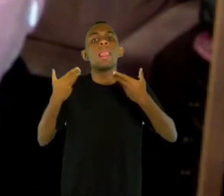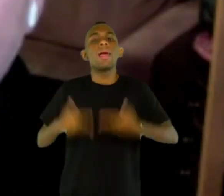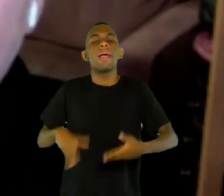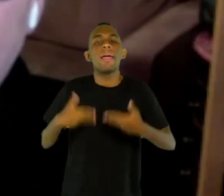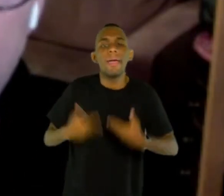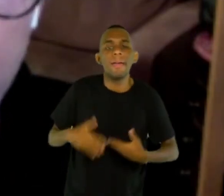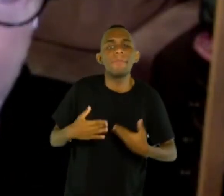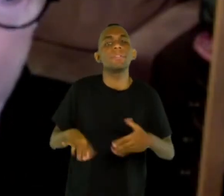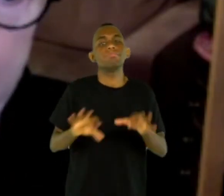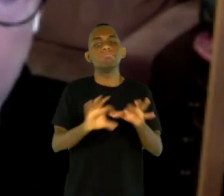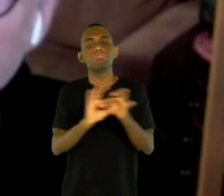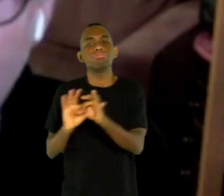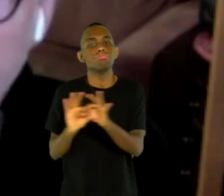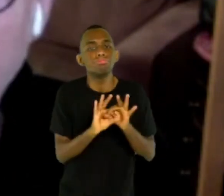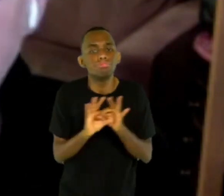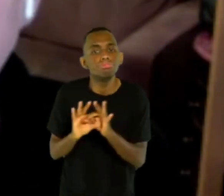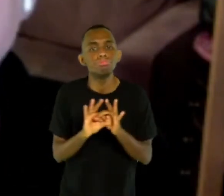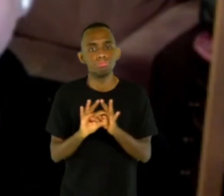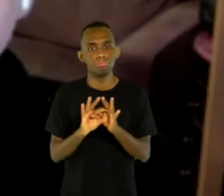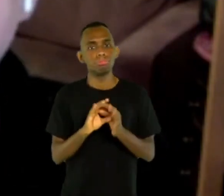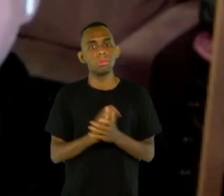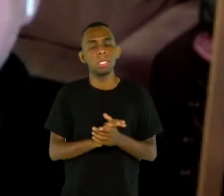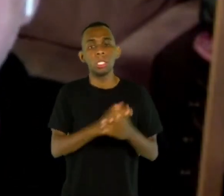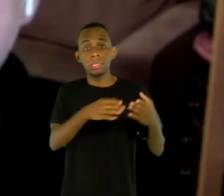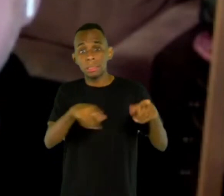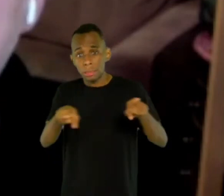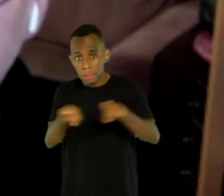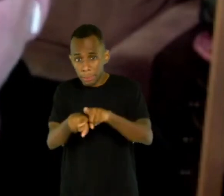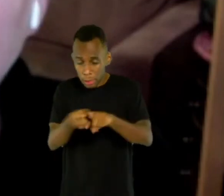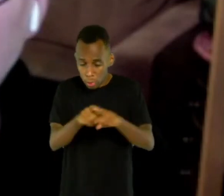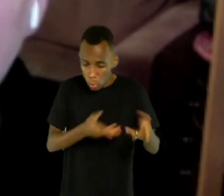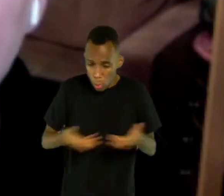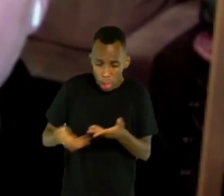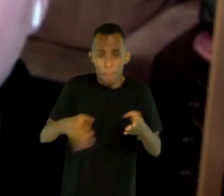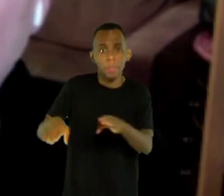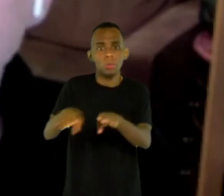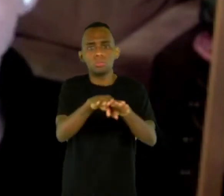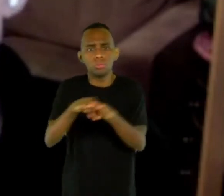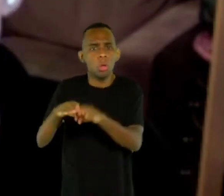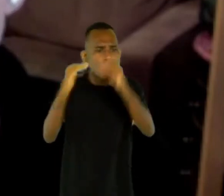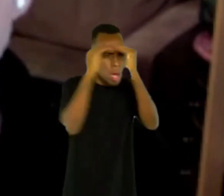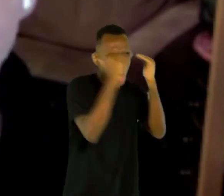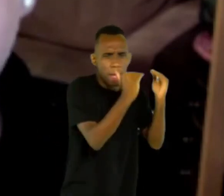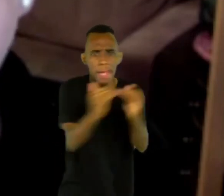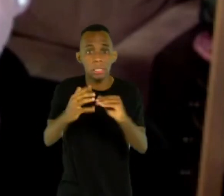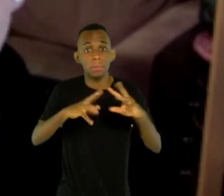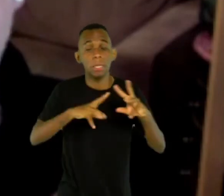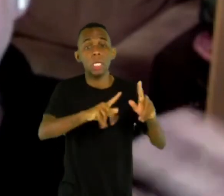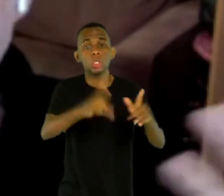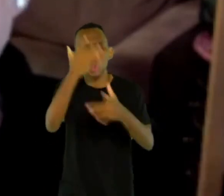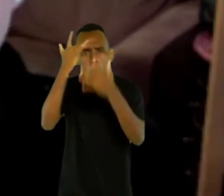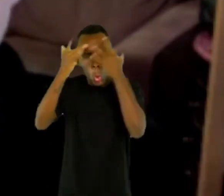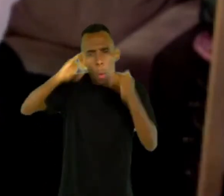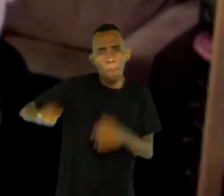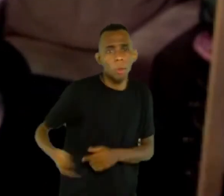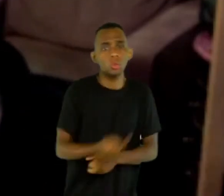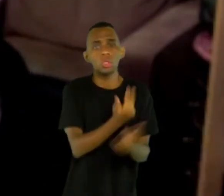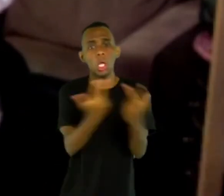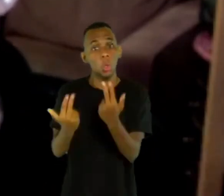caminho de igualitário, né? De respeito a todos e de oportunidades iguais.